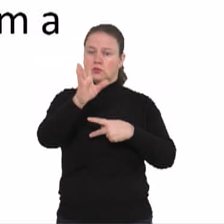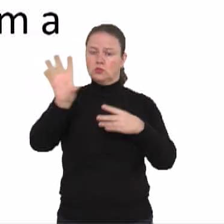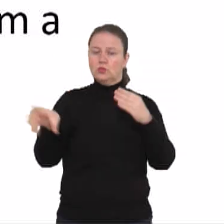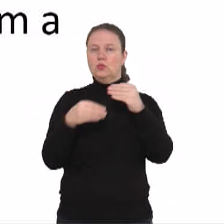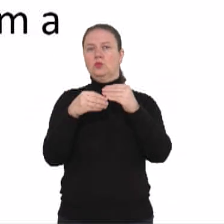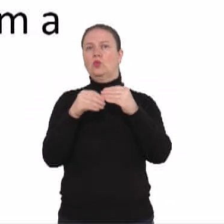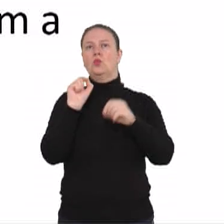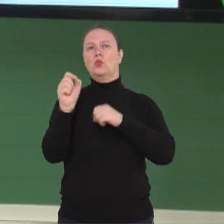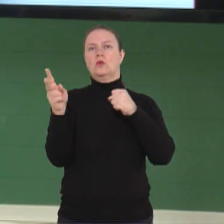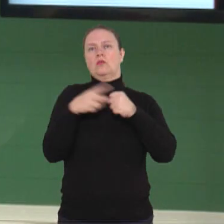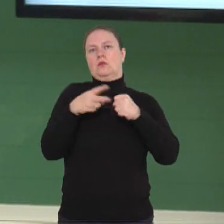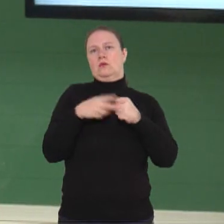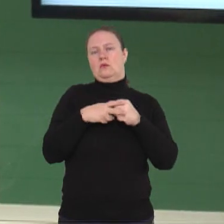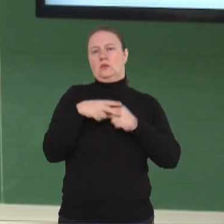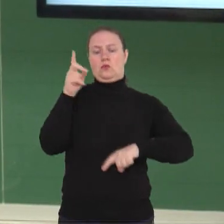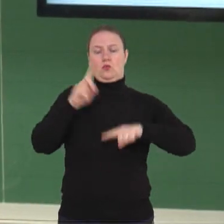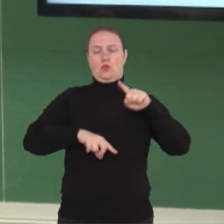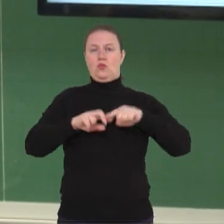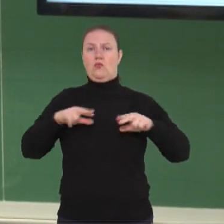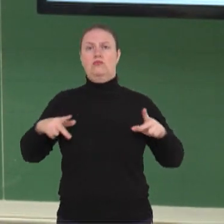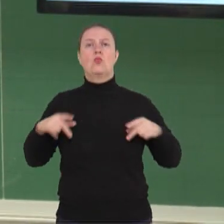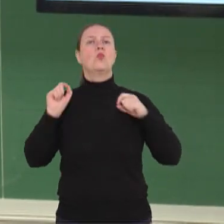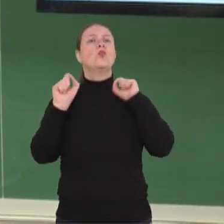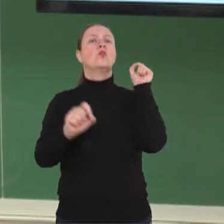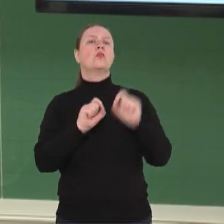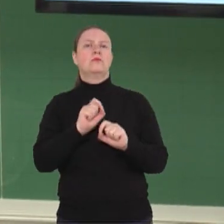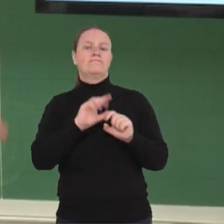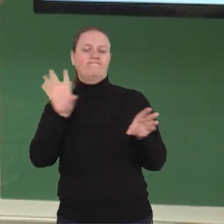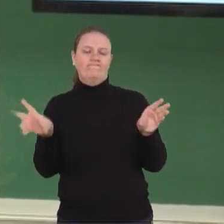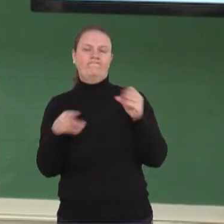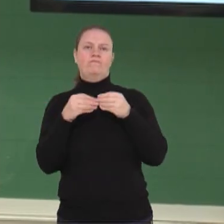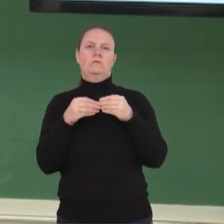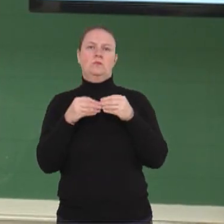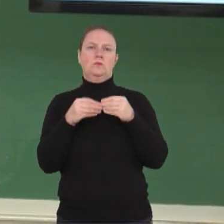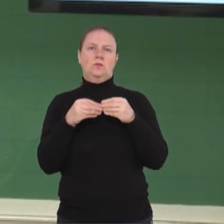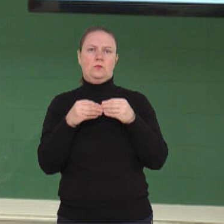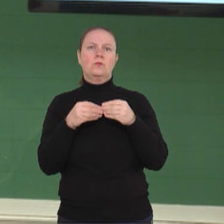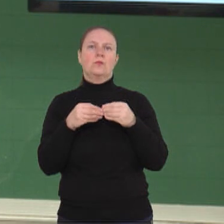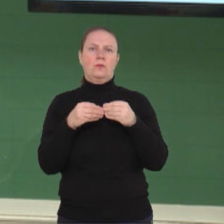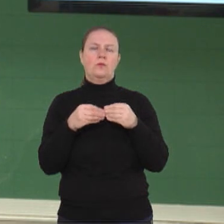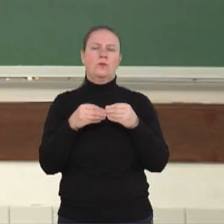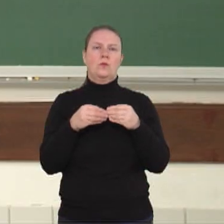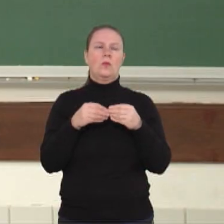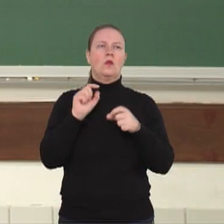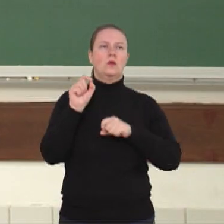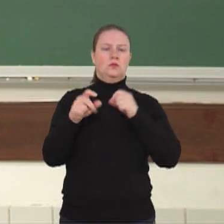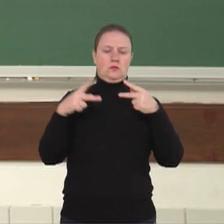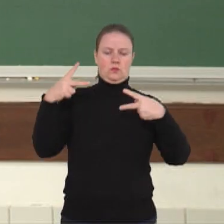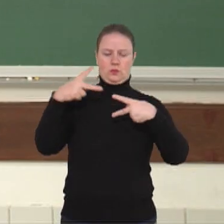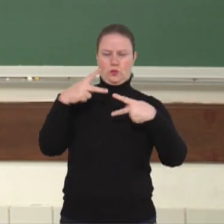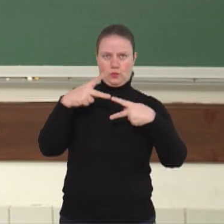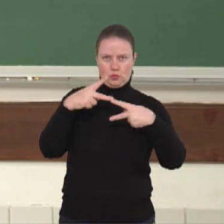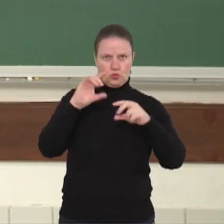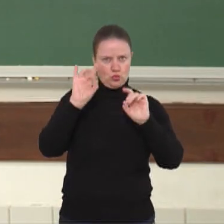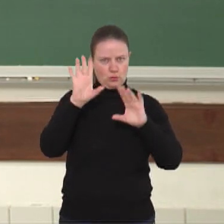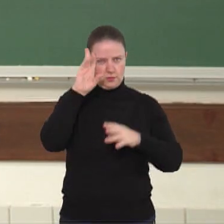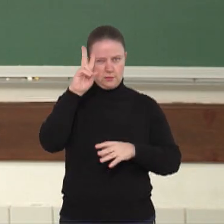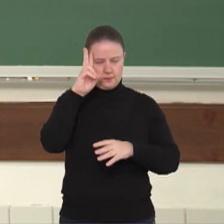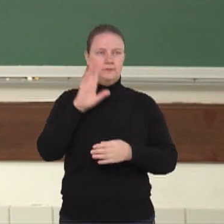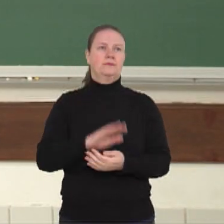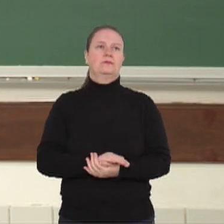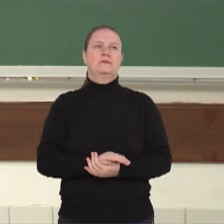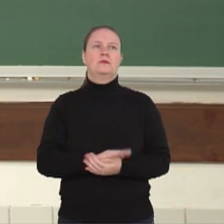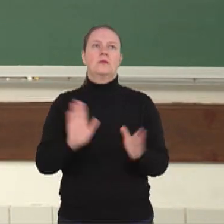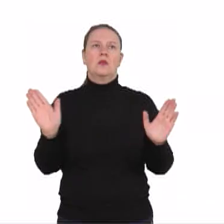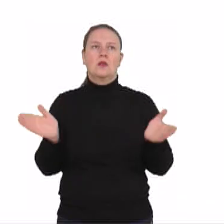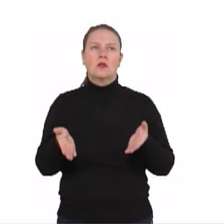sem a preposição. O objeto indireto é o complemento do verbo com a preposição, só para retomar. Nesse sentido,